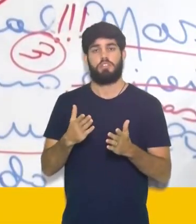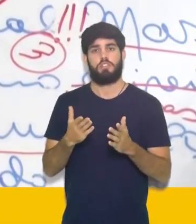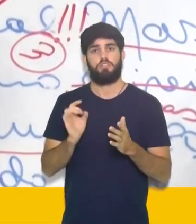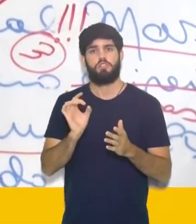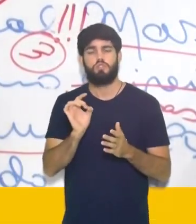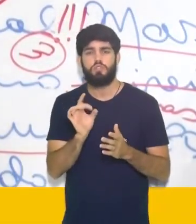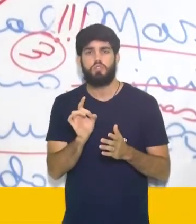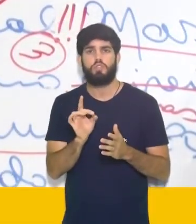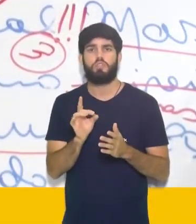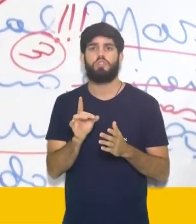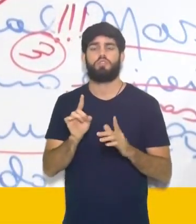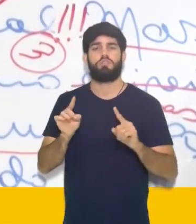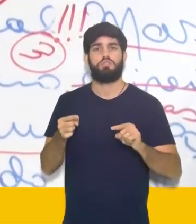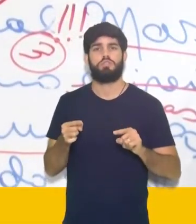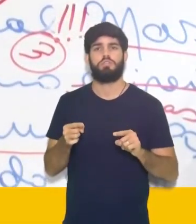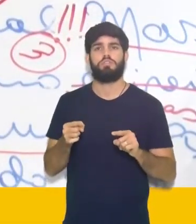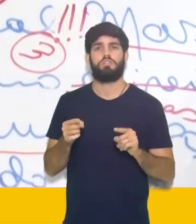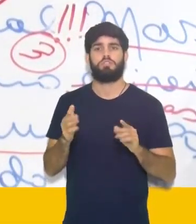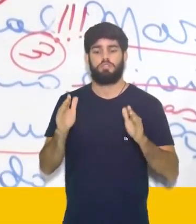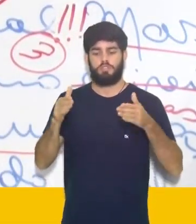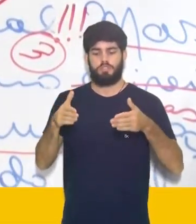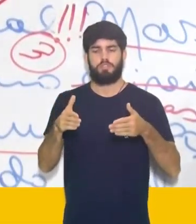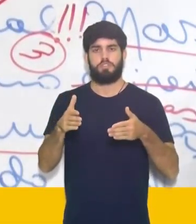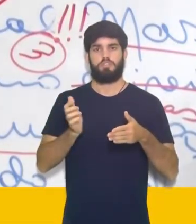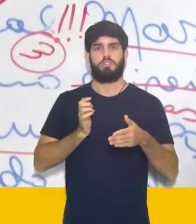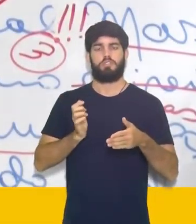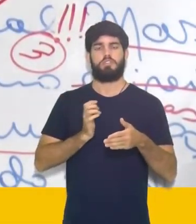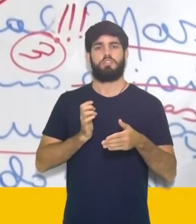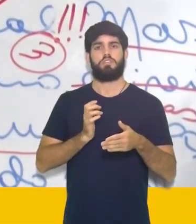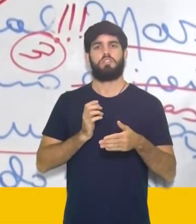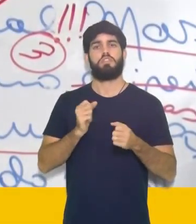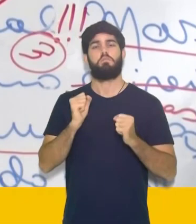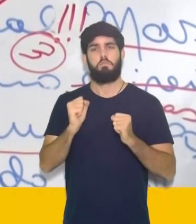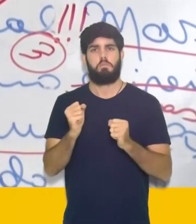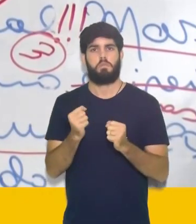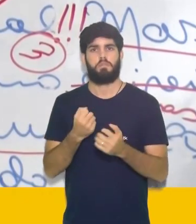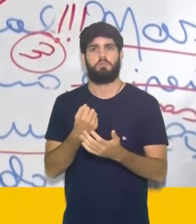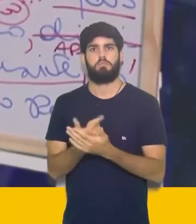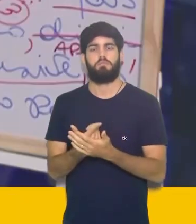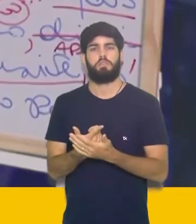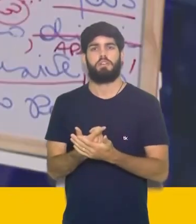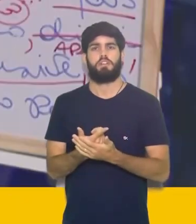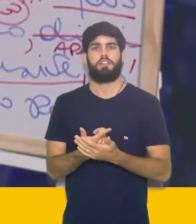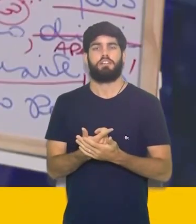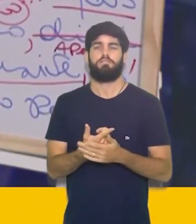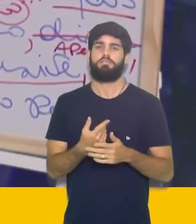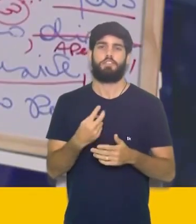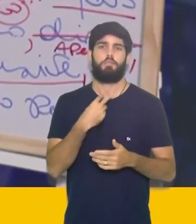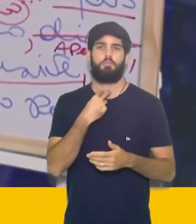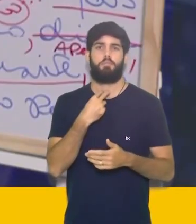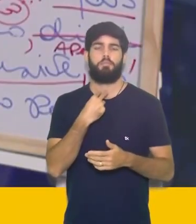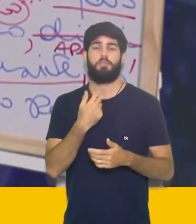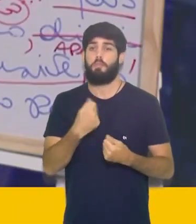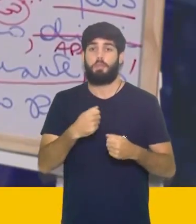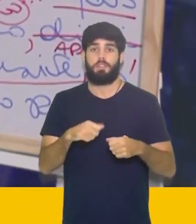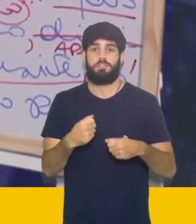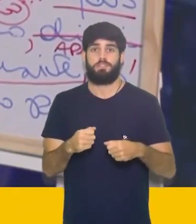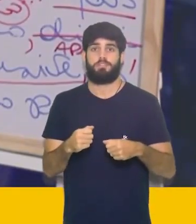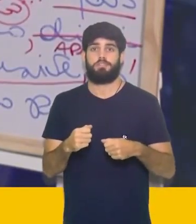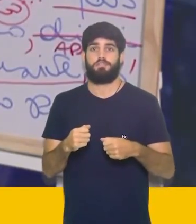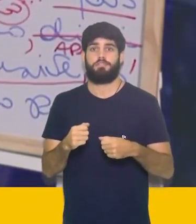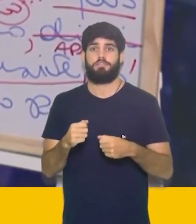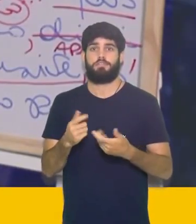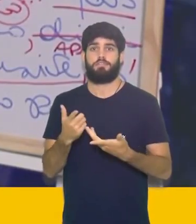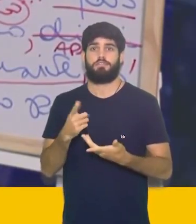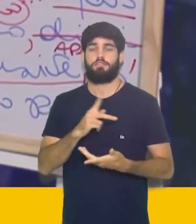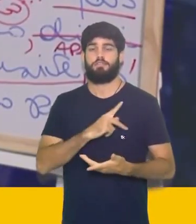configura-se como apenas, entre vírgulas, da elite, que inclusive pode pagar e não precisa do público. Mas a gente